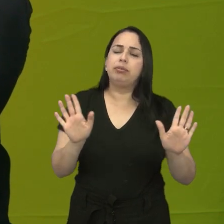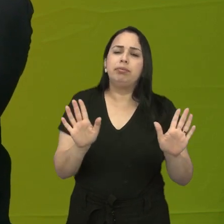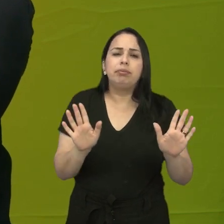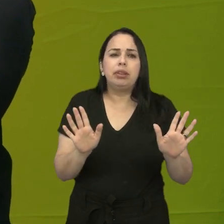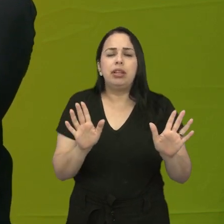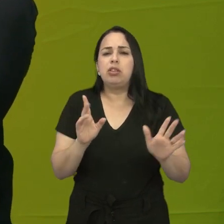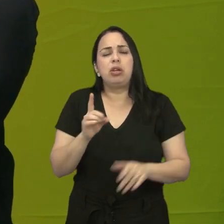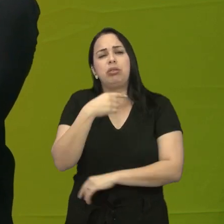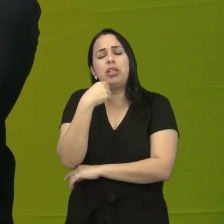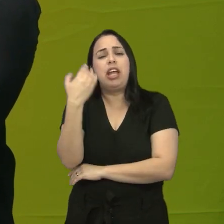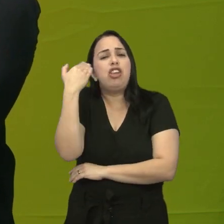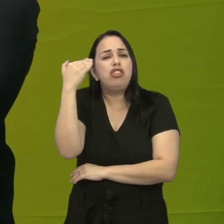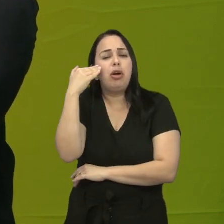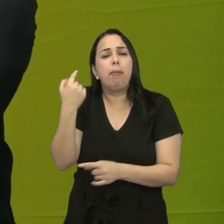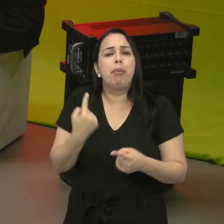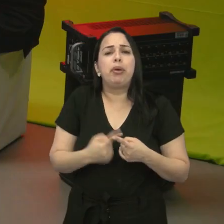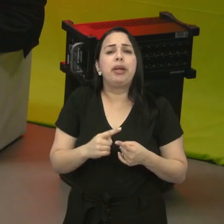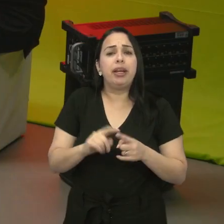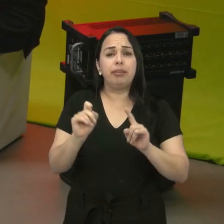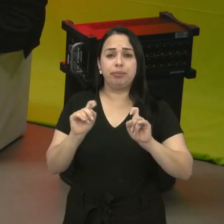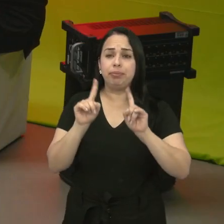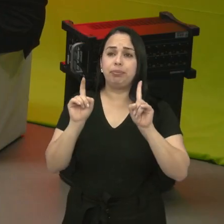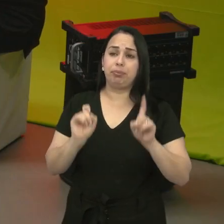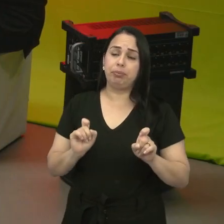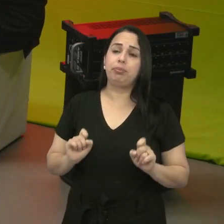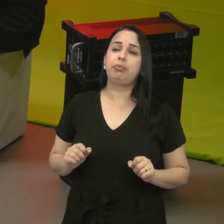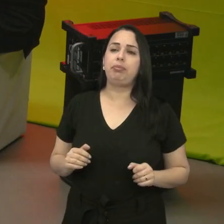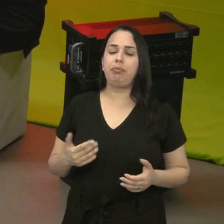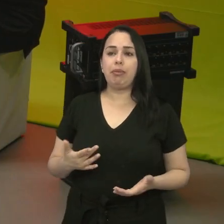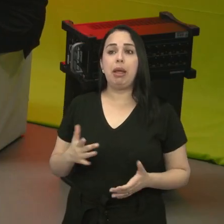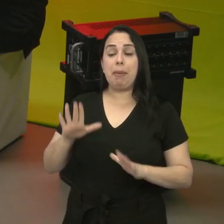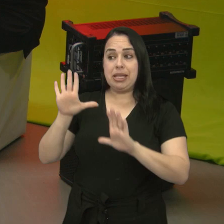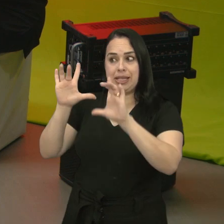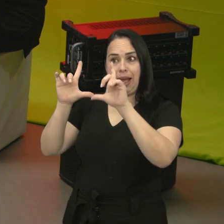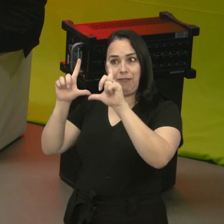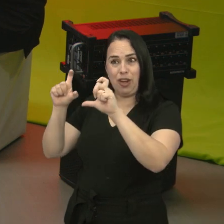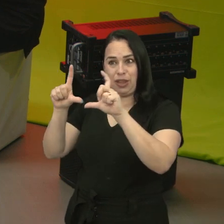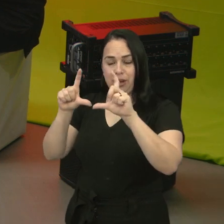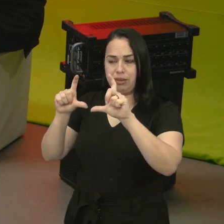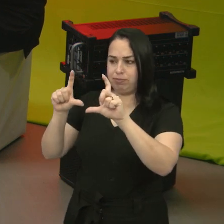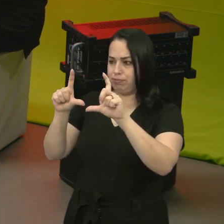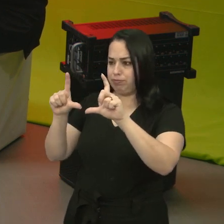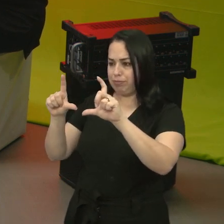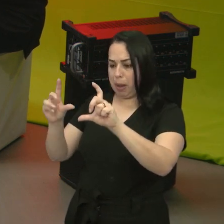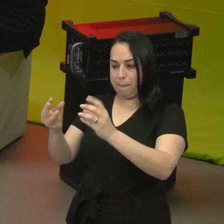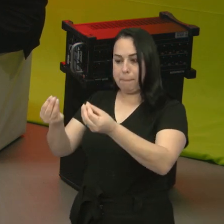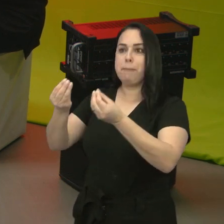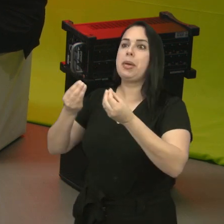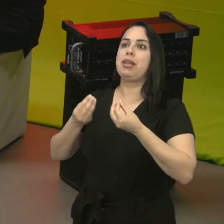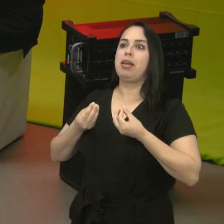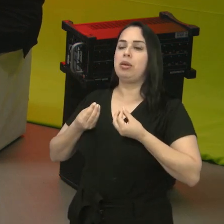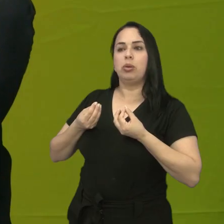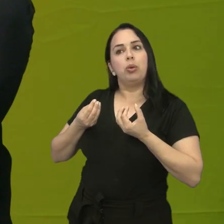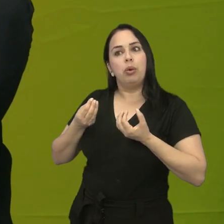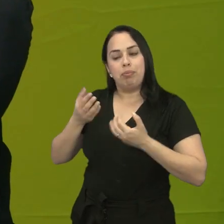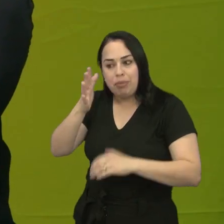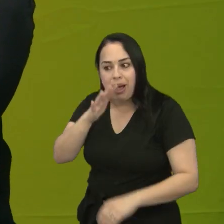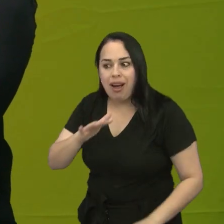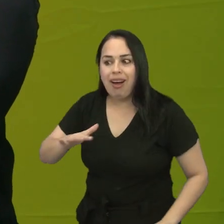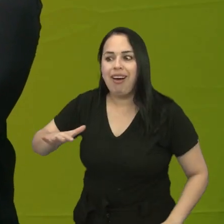só mais indignação mesmo, né? Sim. E aí, através da fotografia, como eu disse, eu consegui encontrar, assim, meu